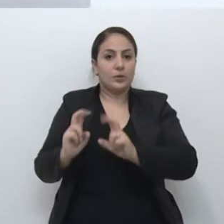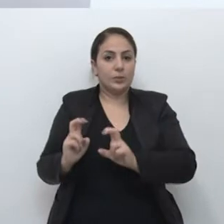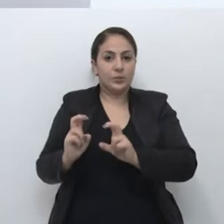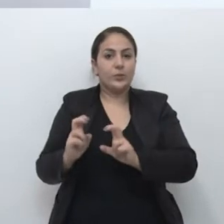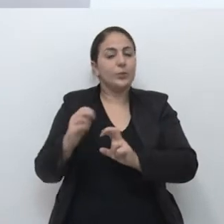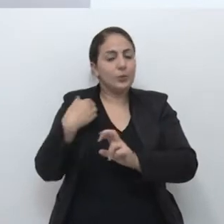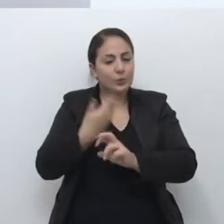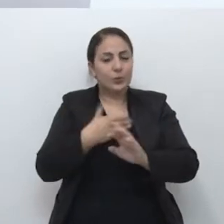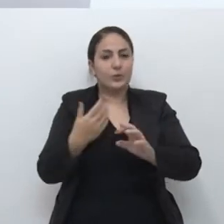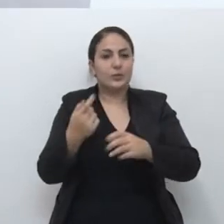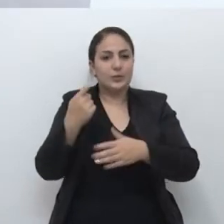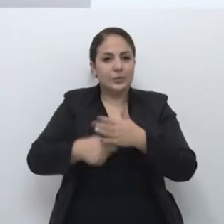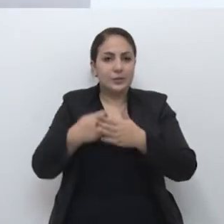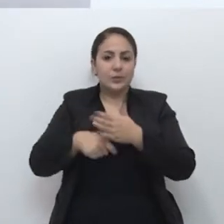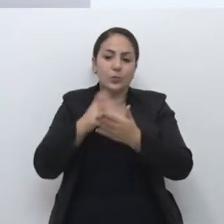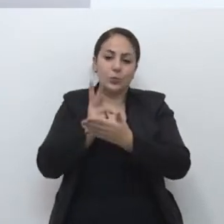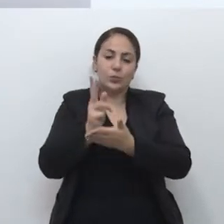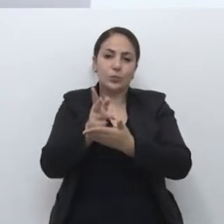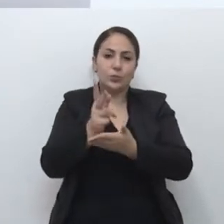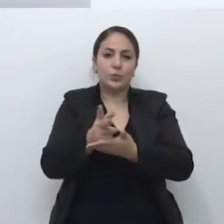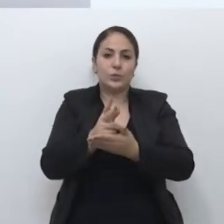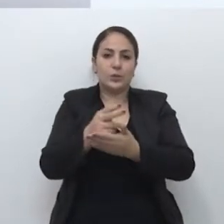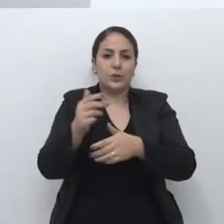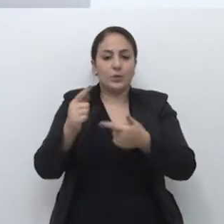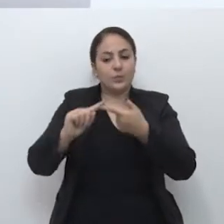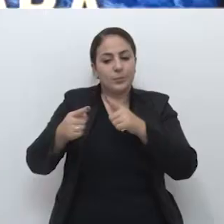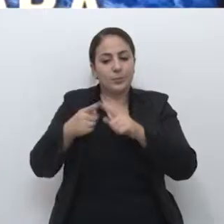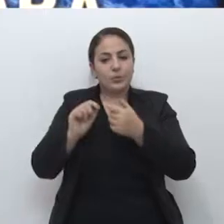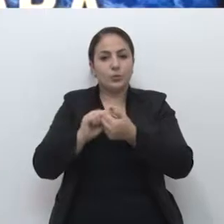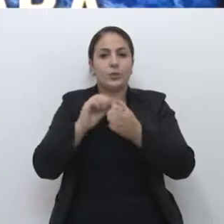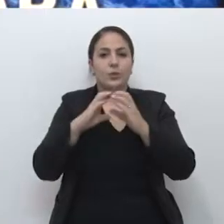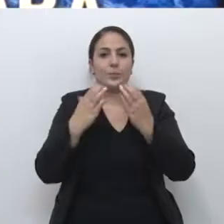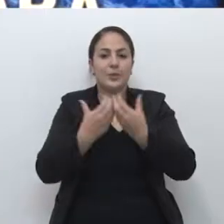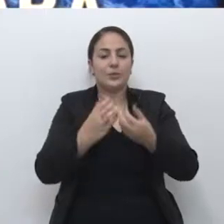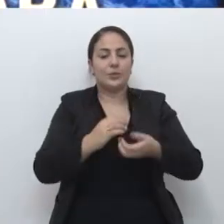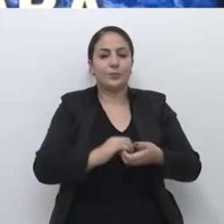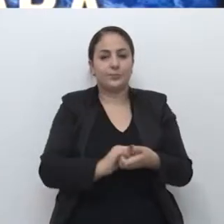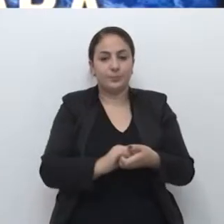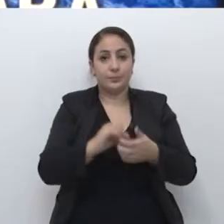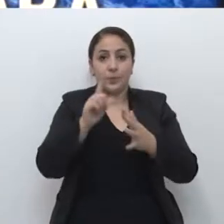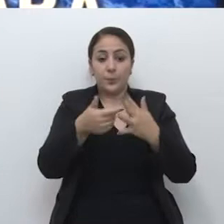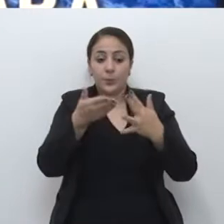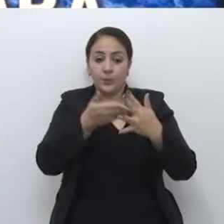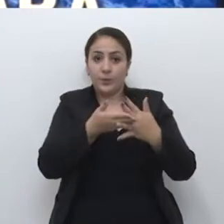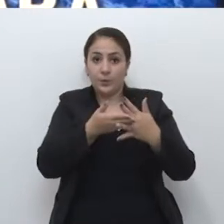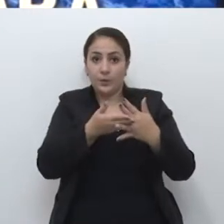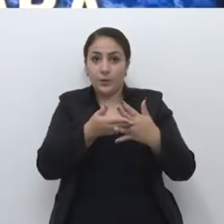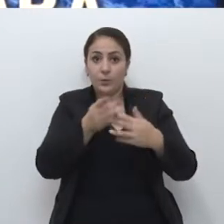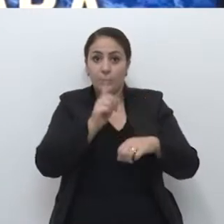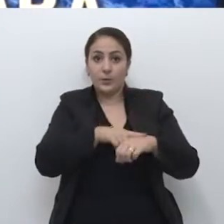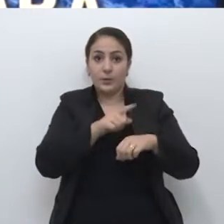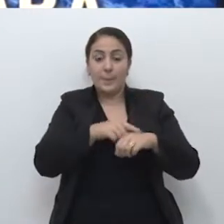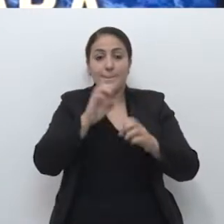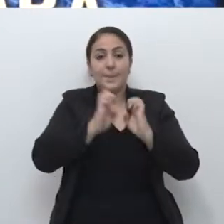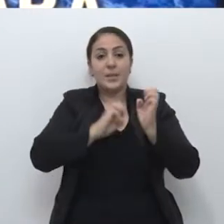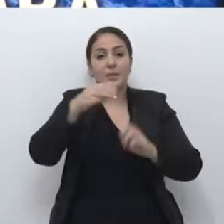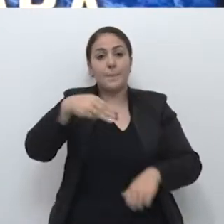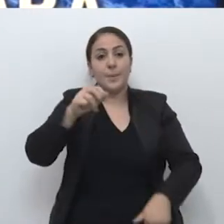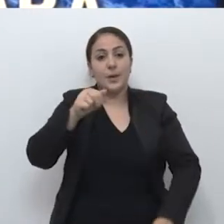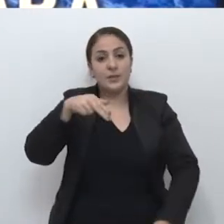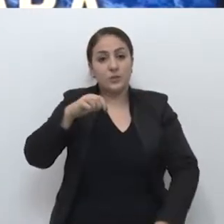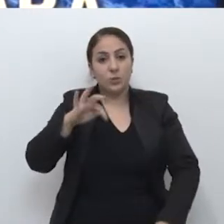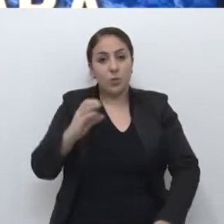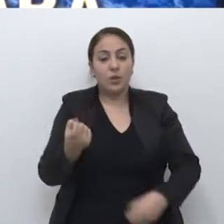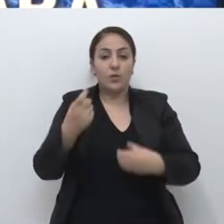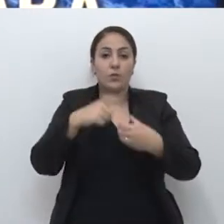estamos procurando dar sequência a esse debate com a comunidade. E a seguir, situação da Manitou Walk volta a ser